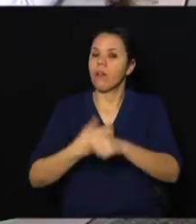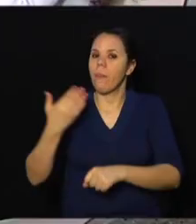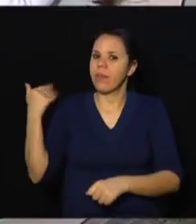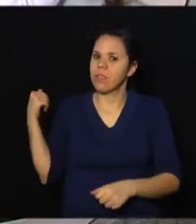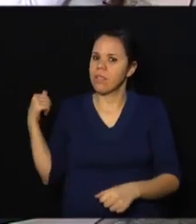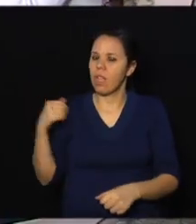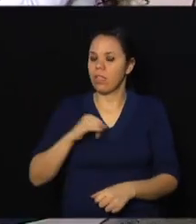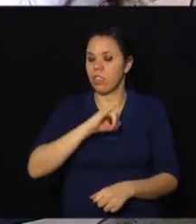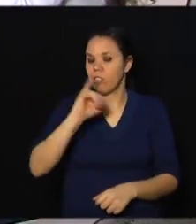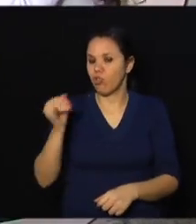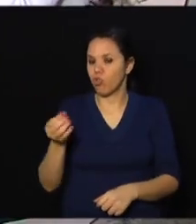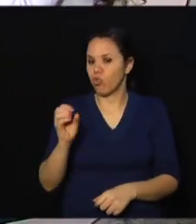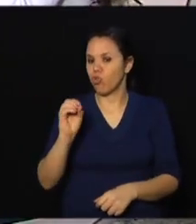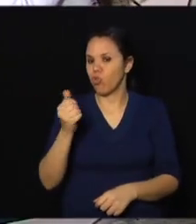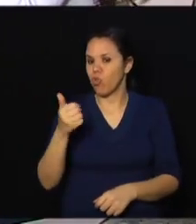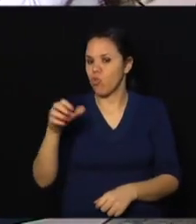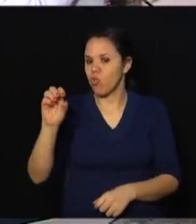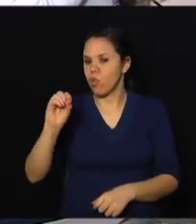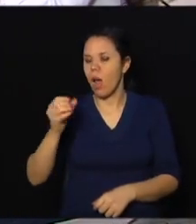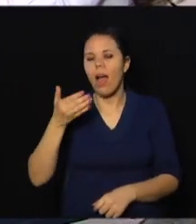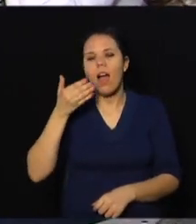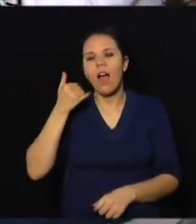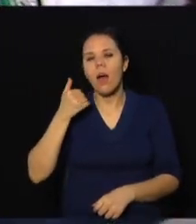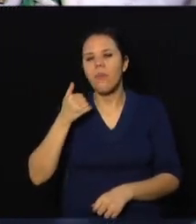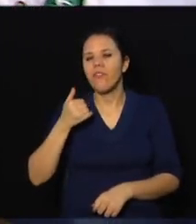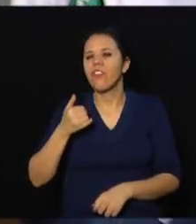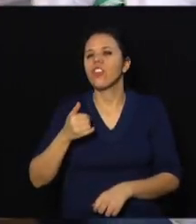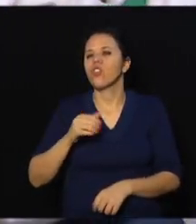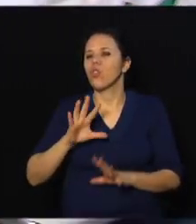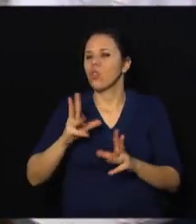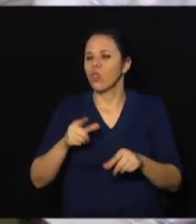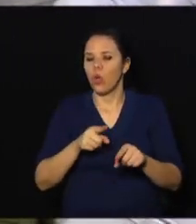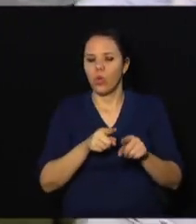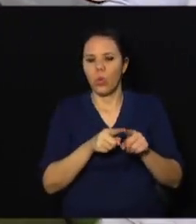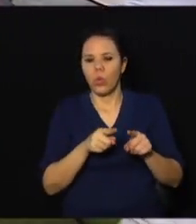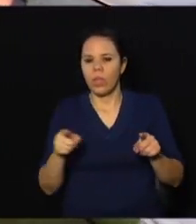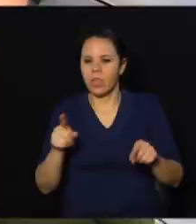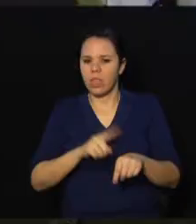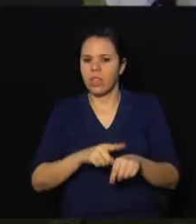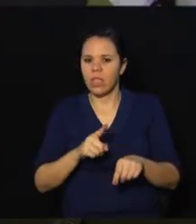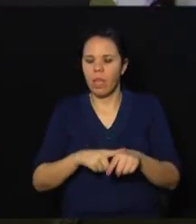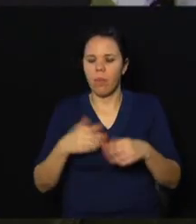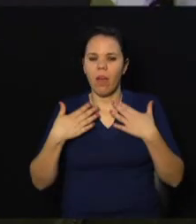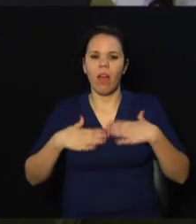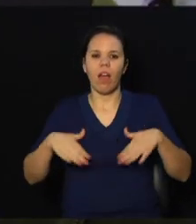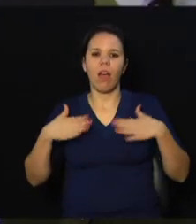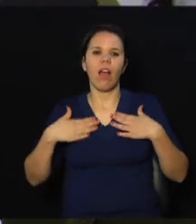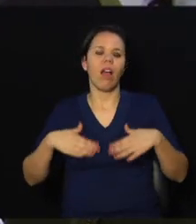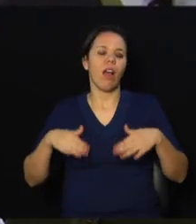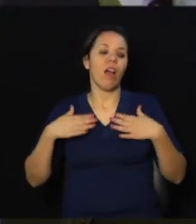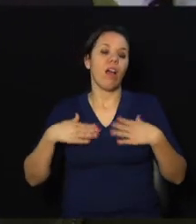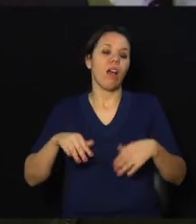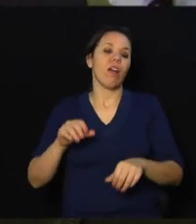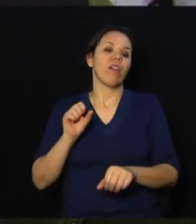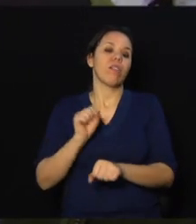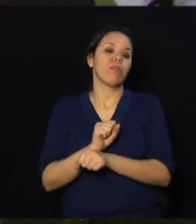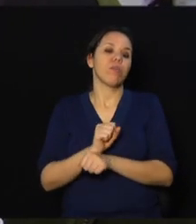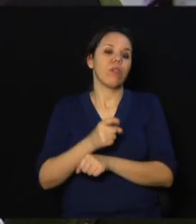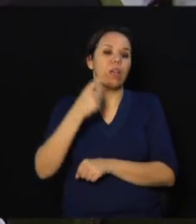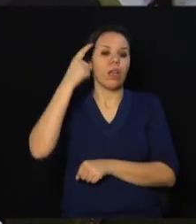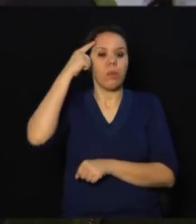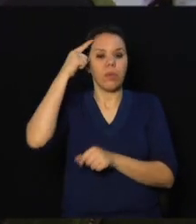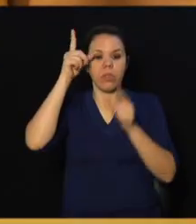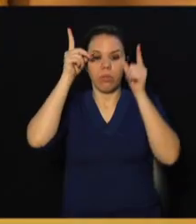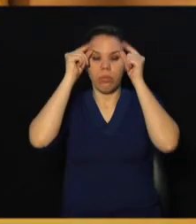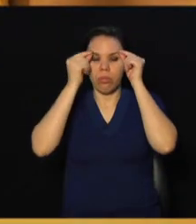passado, João aproveitou cada minutinho das férias para fazer nada. Eu fiquei parado, eu tirei o tempo para descansar